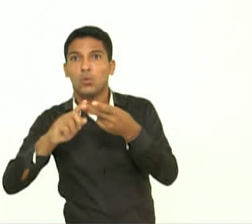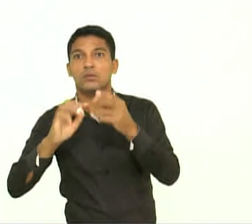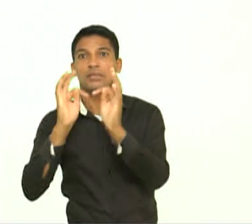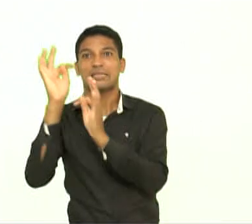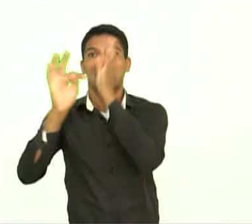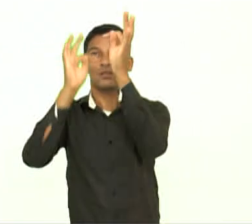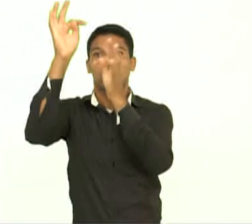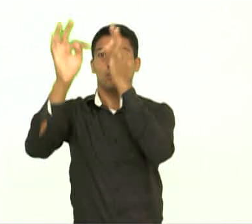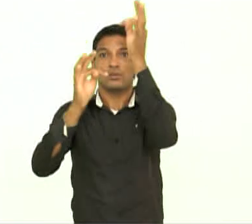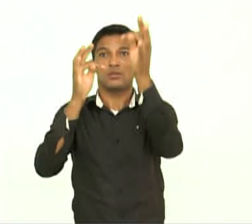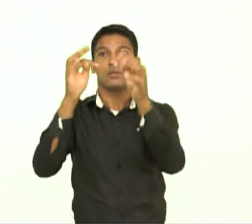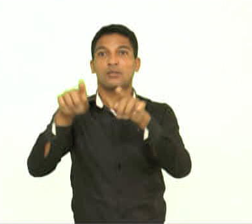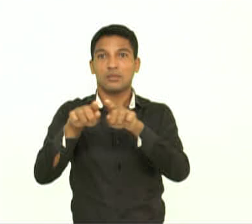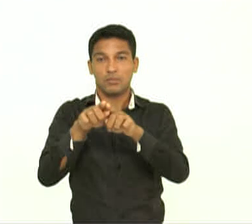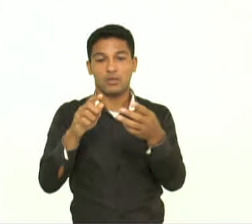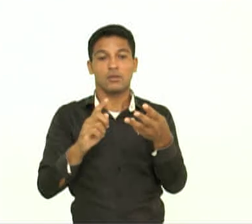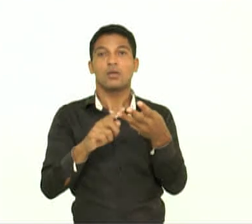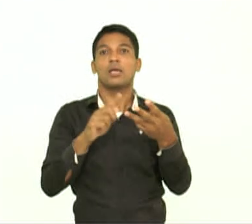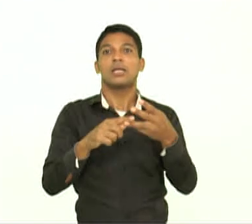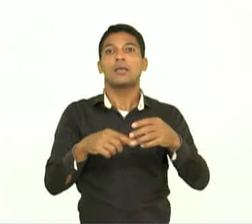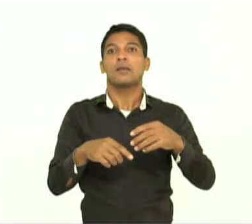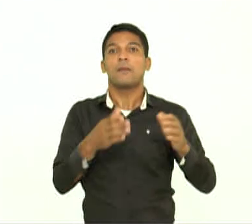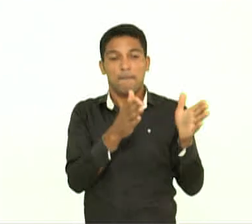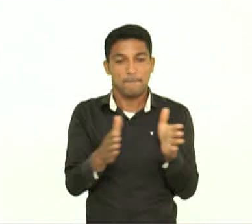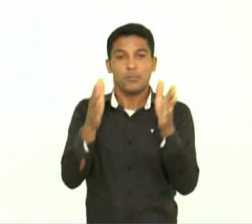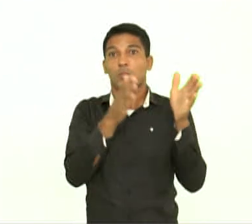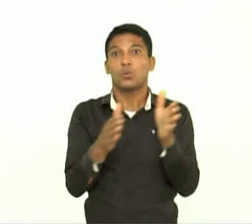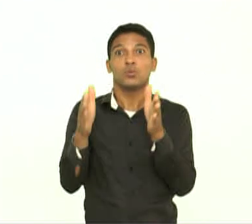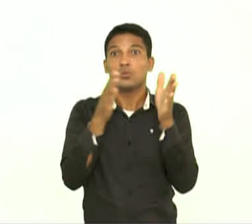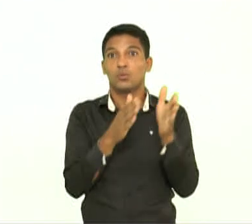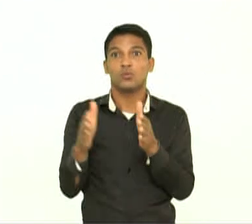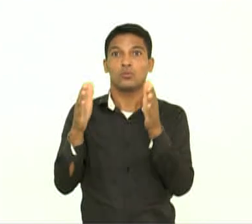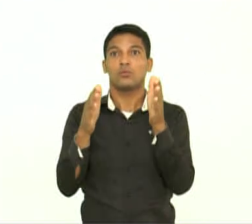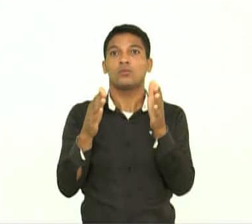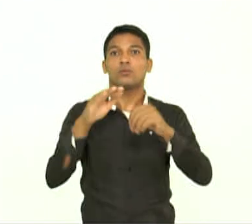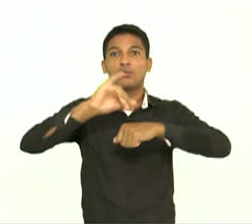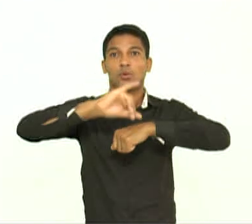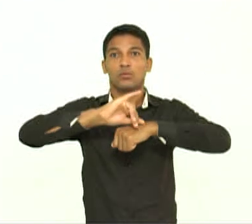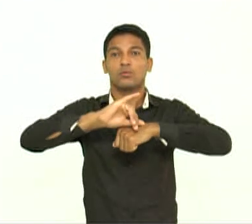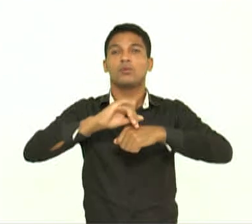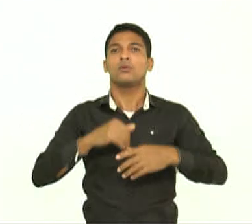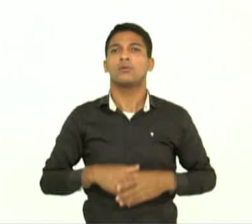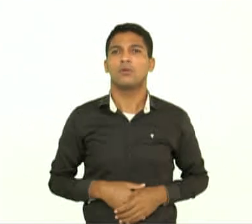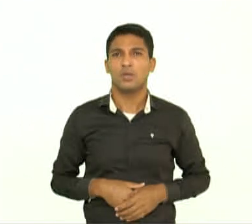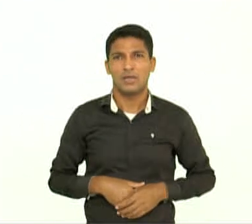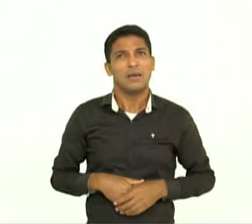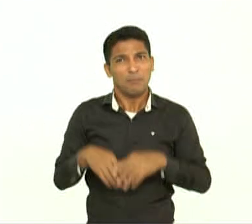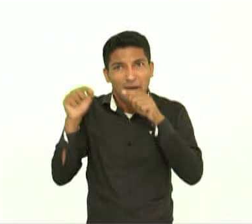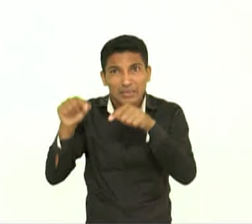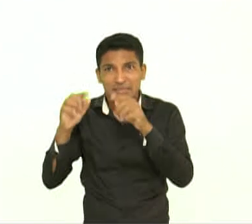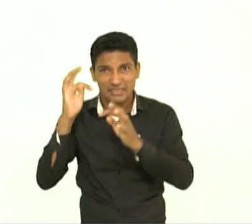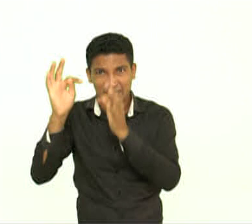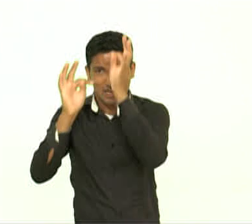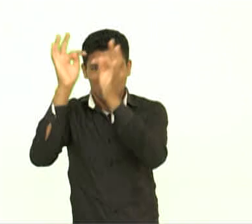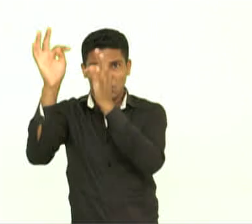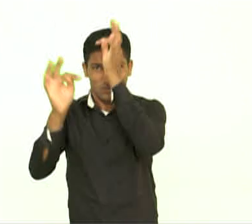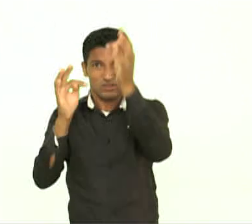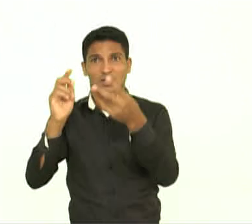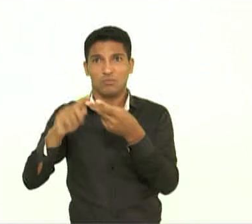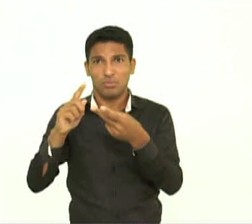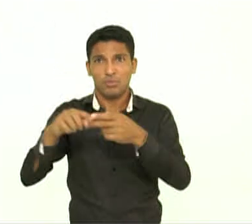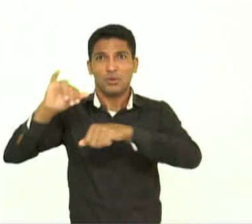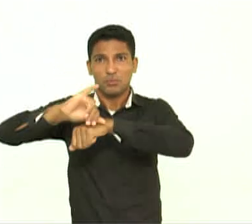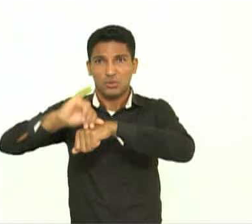escala mundial sem que a gente conheça previamente os seus efeitos sobre o meio ambiente e sobre nós mesmos.